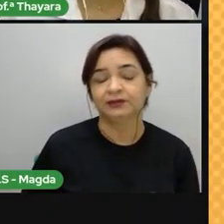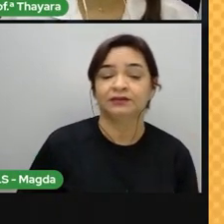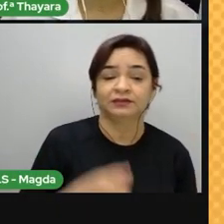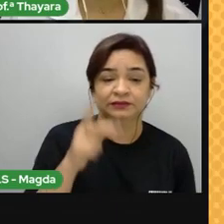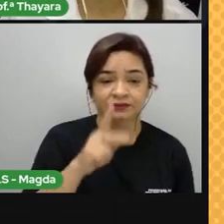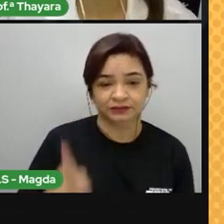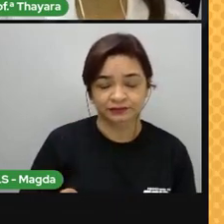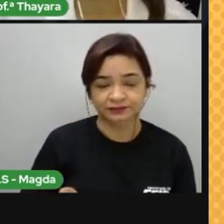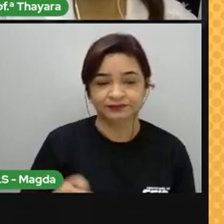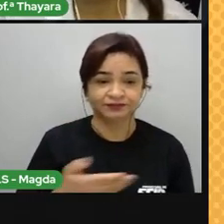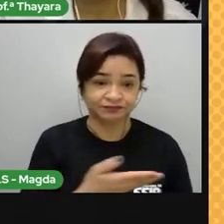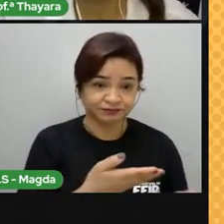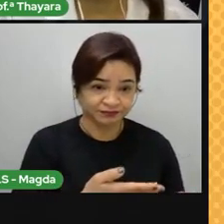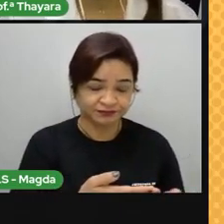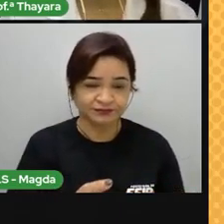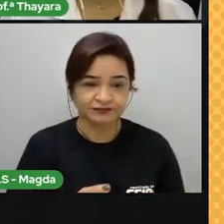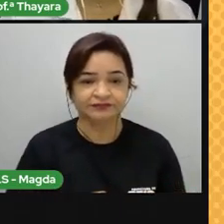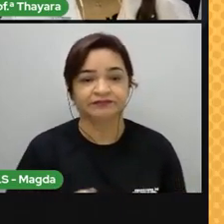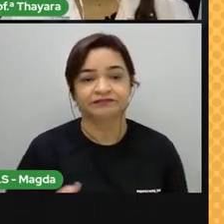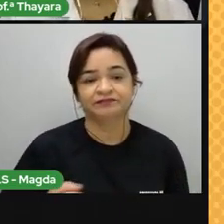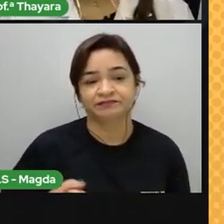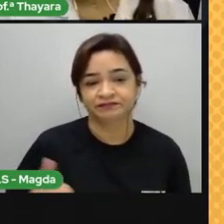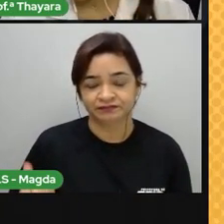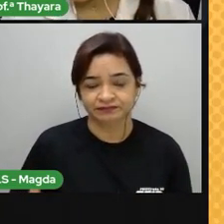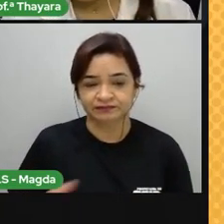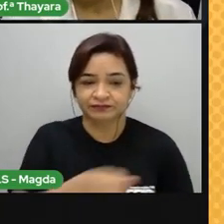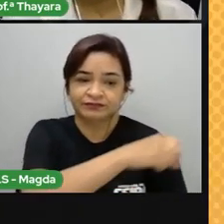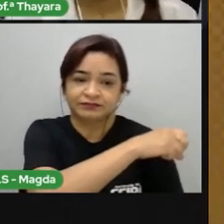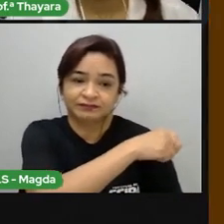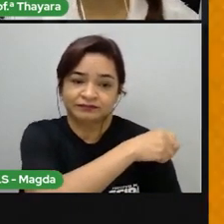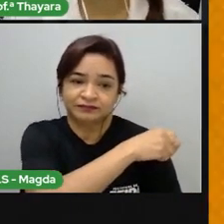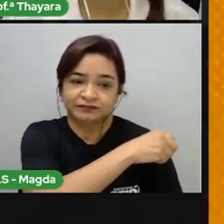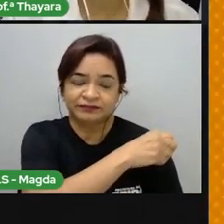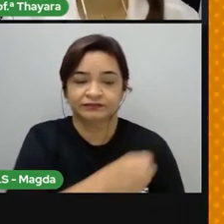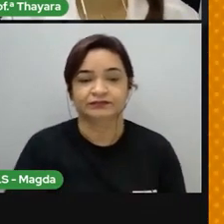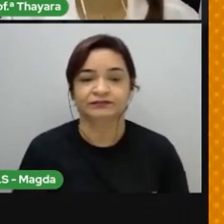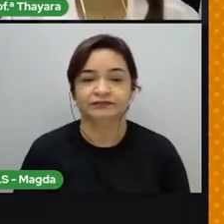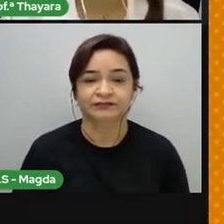Santos e vamos lá para a nossa aula 6 de Ciências do nono ano.